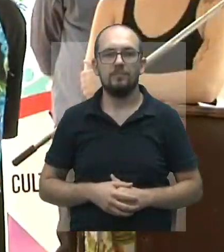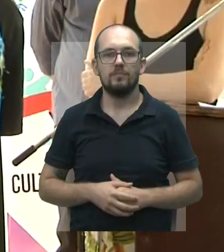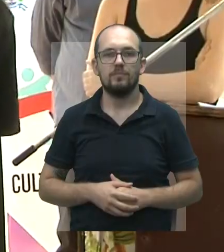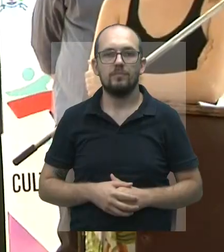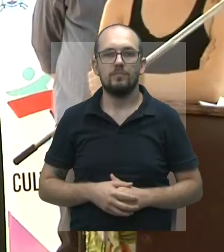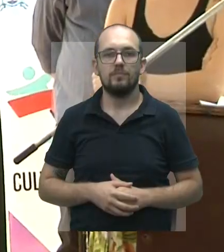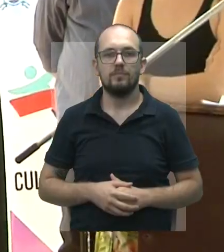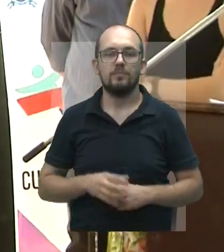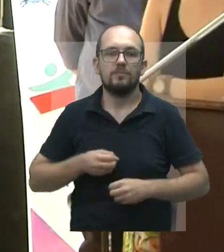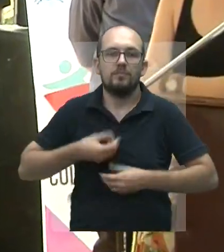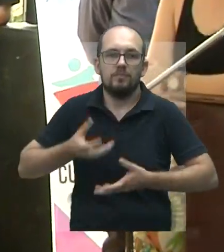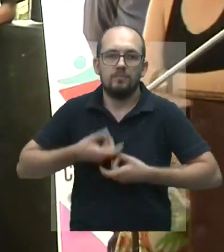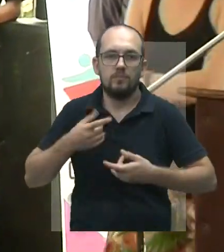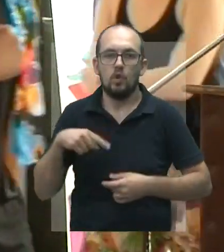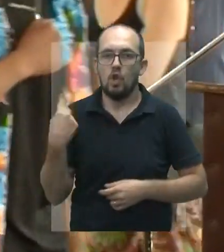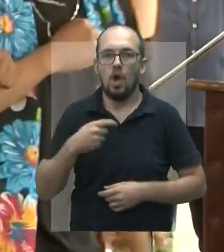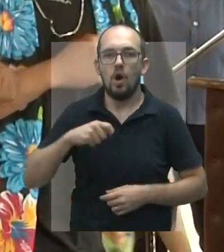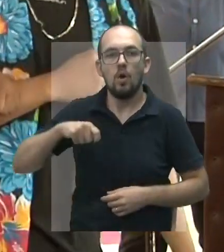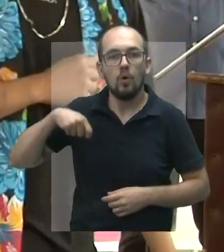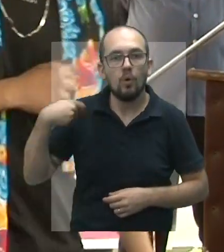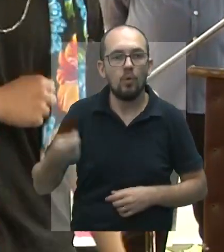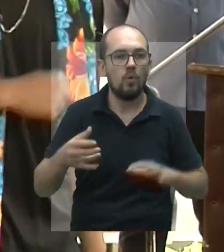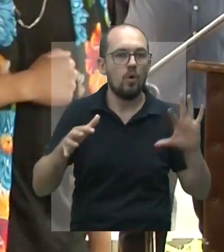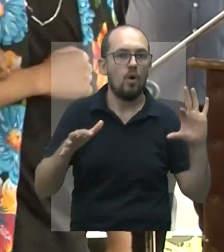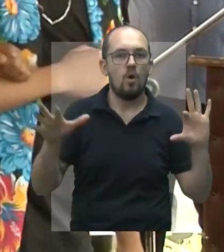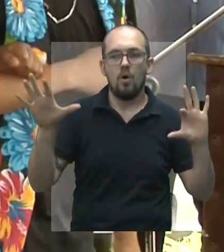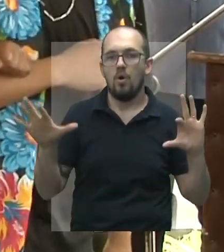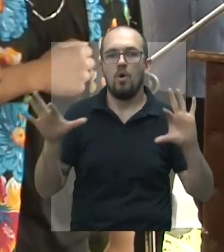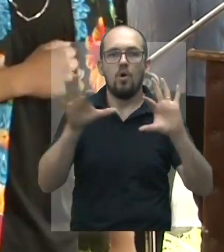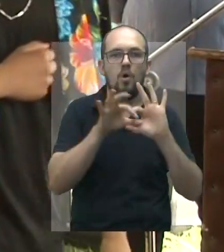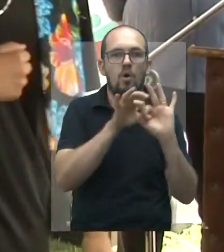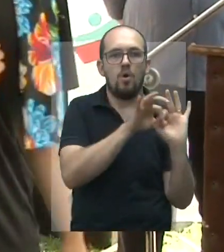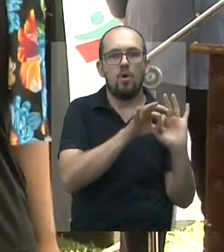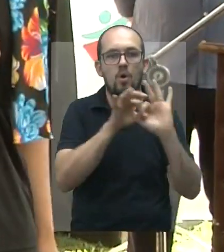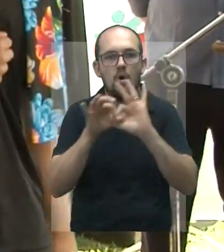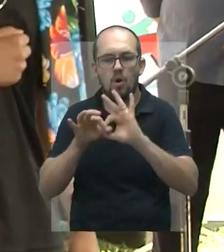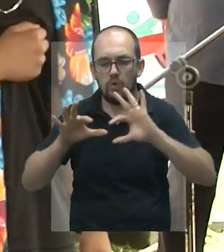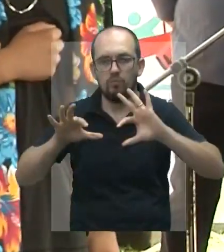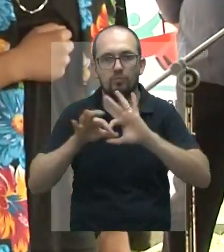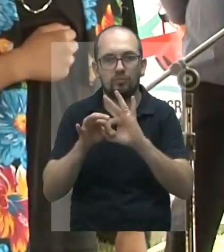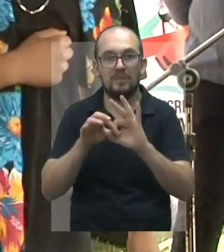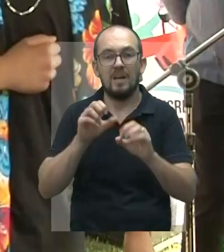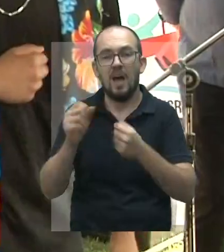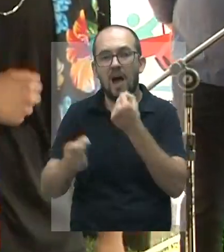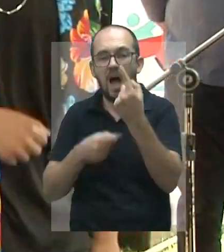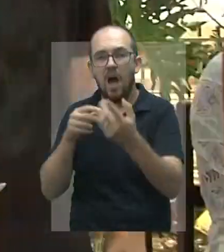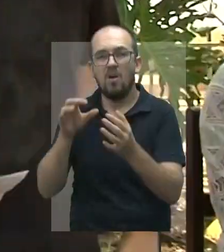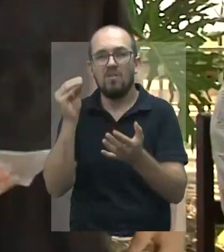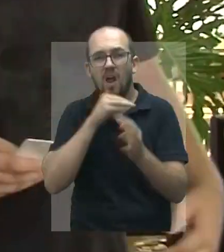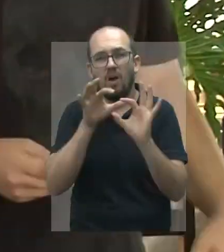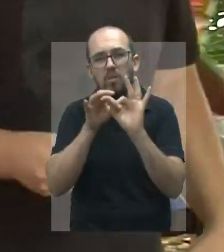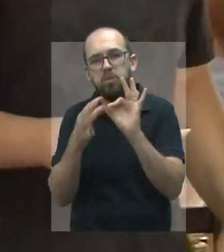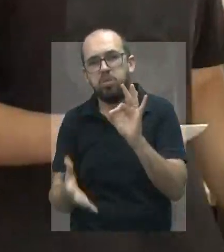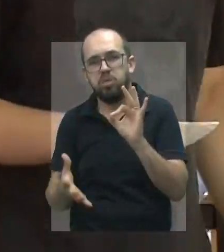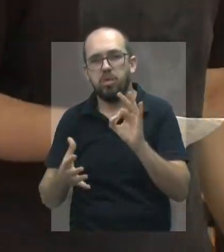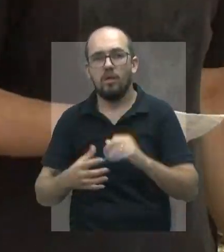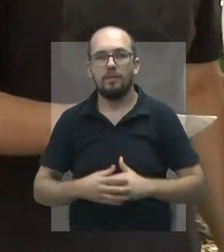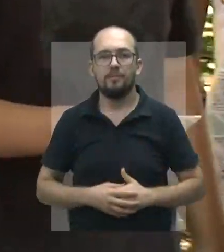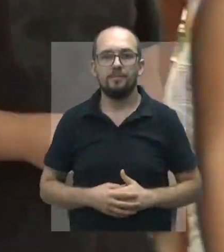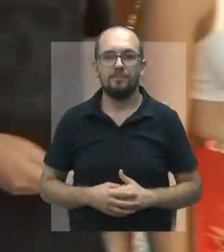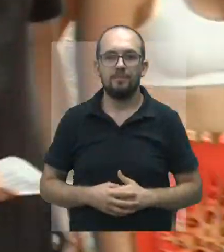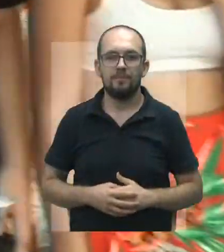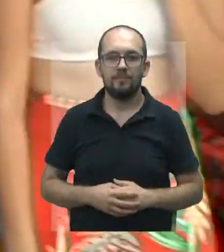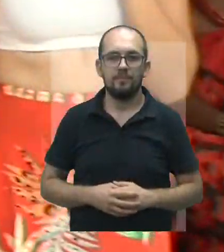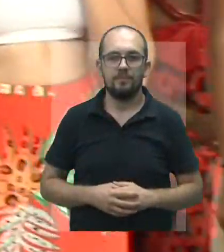Presos no elo de uma só corrente, famintos cambaleiam, outro de raiva enlouquece, outro emburrece.